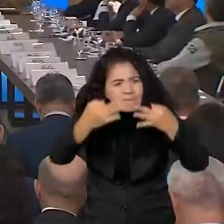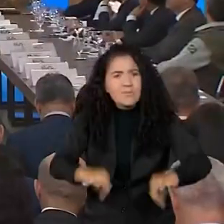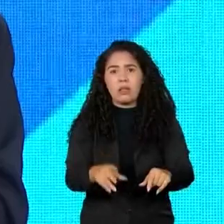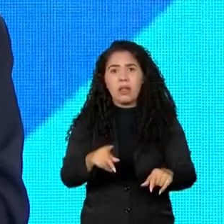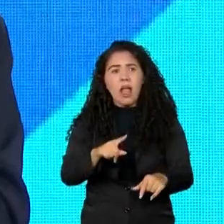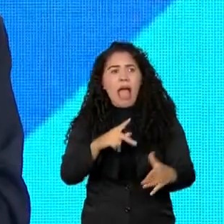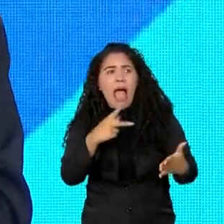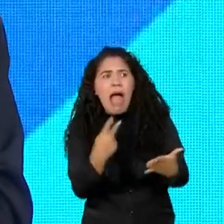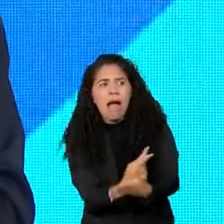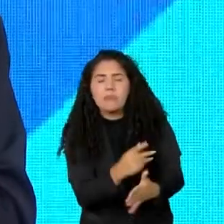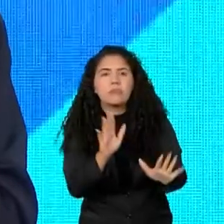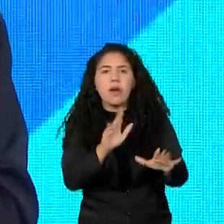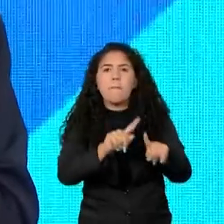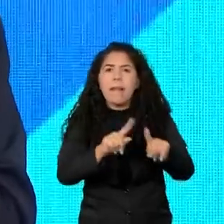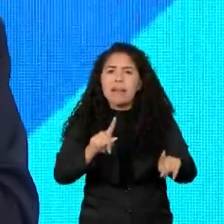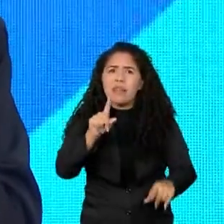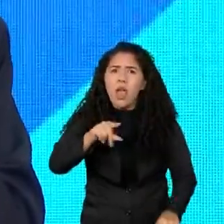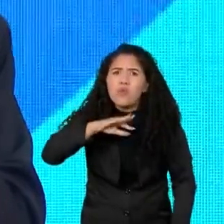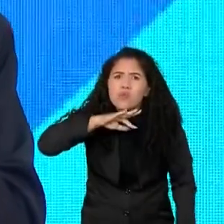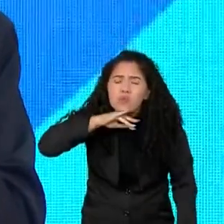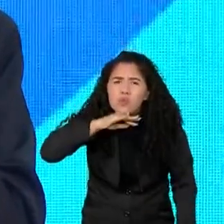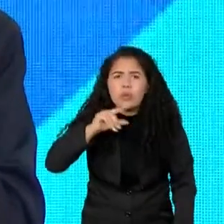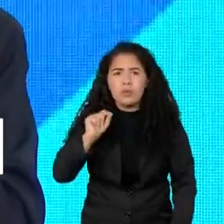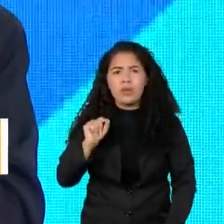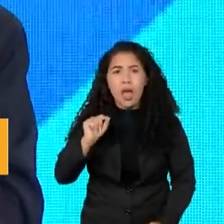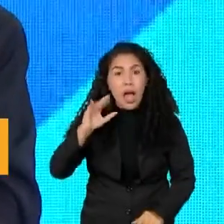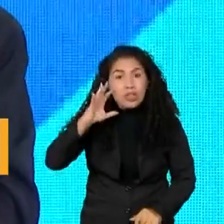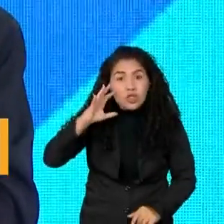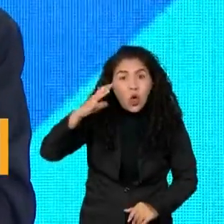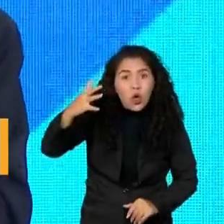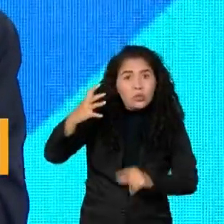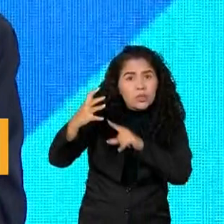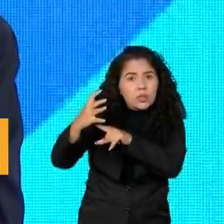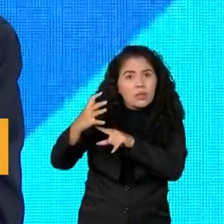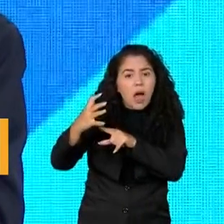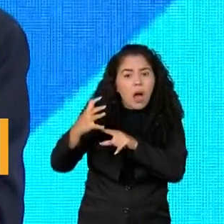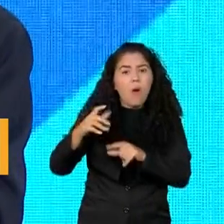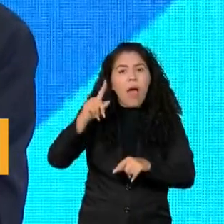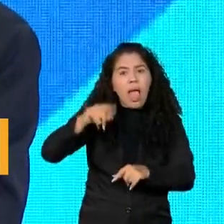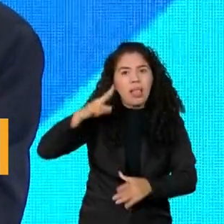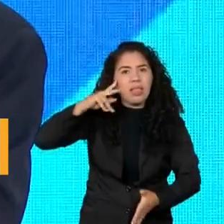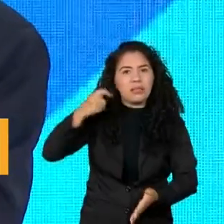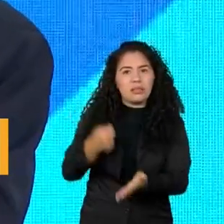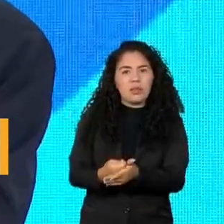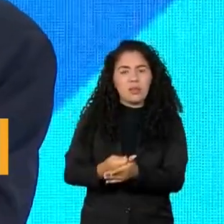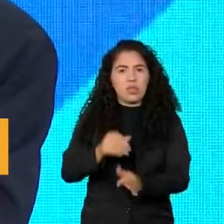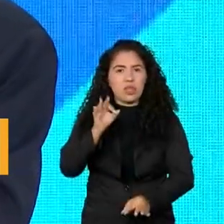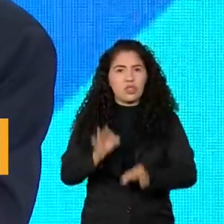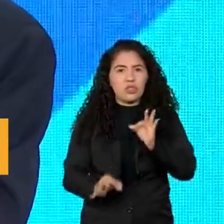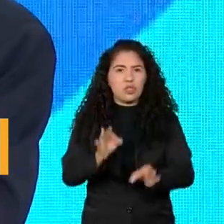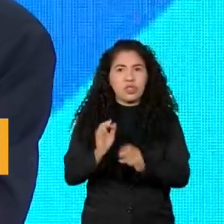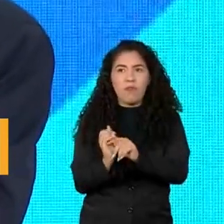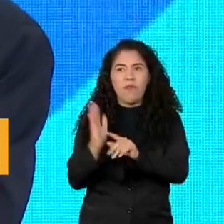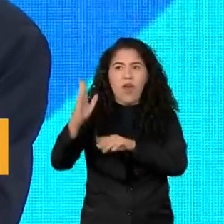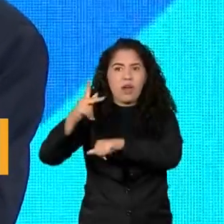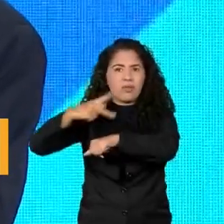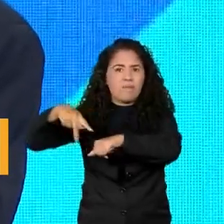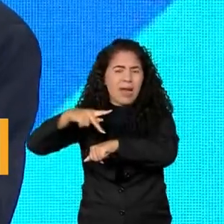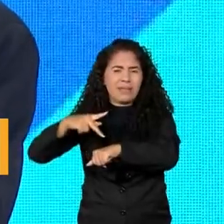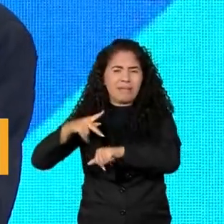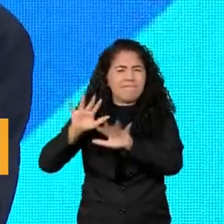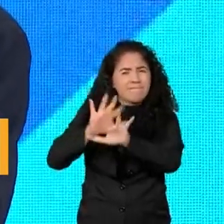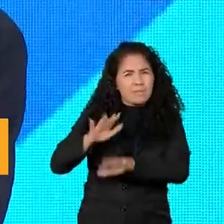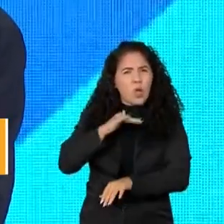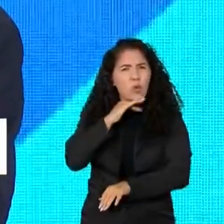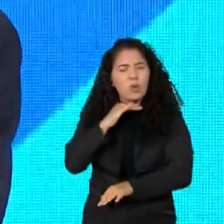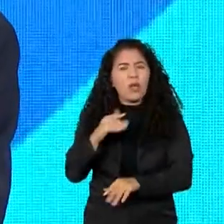empresas. Mas seria ruim que a solução desse problema viesse de uma decisão da justiça estrangeira. Não é uma questão